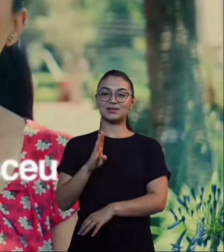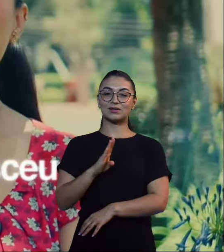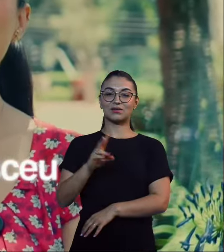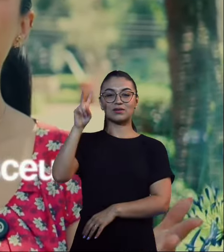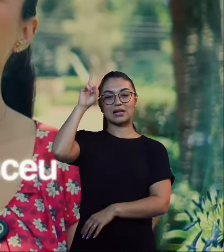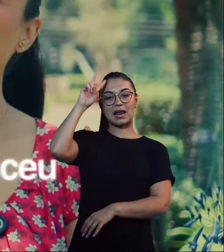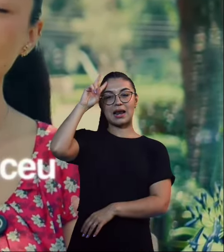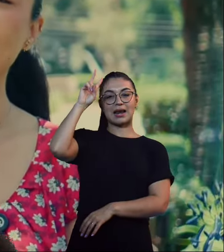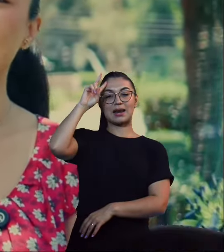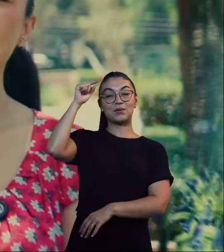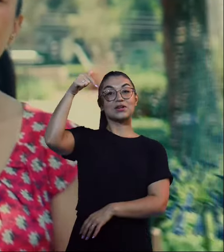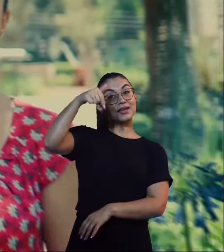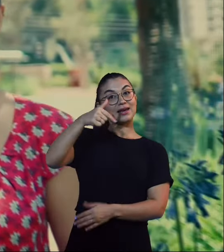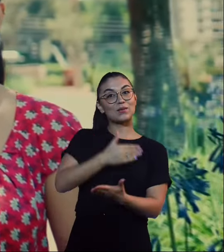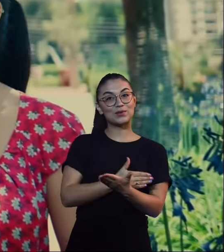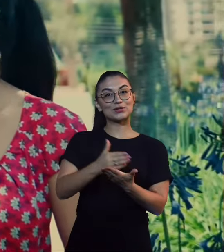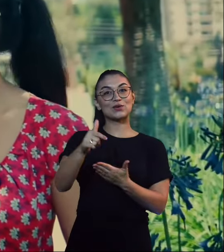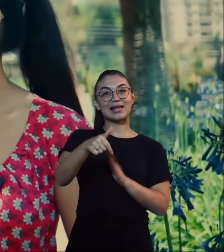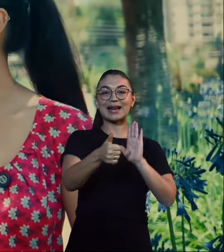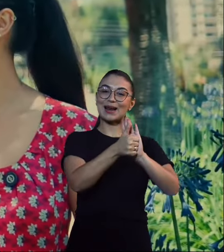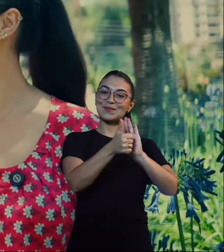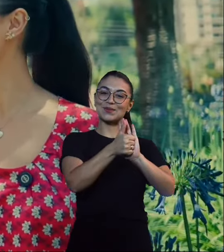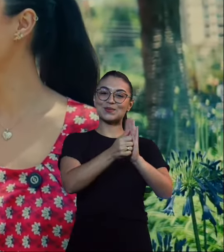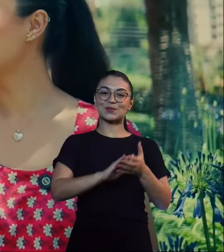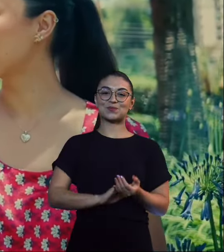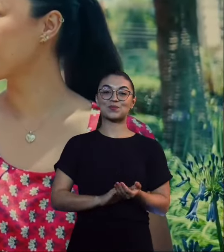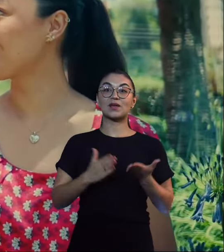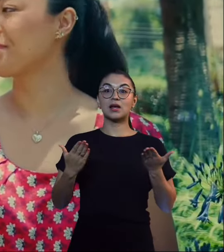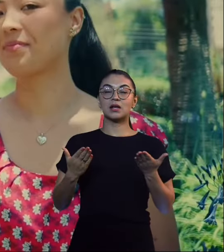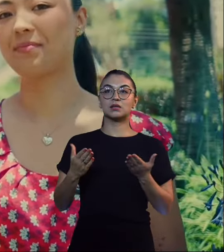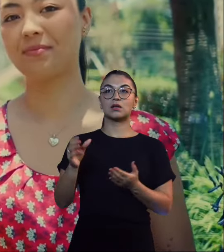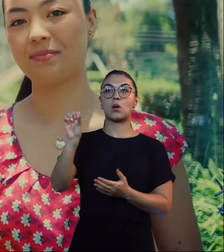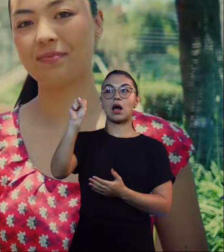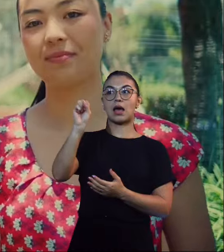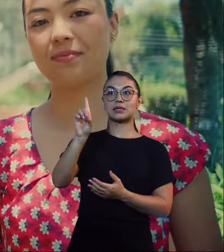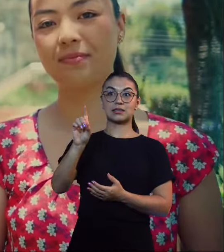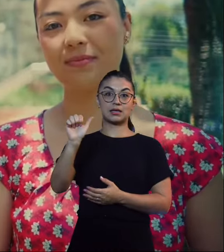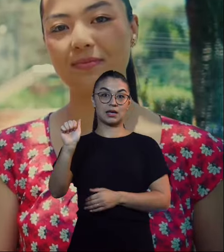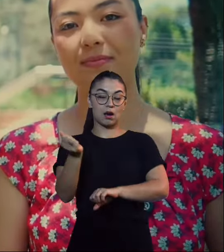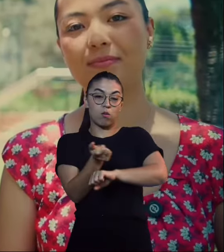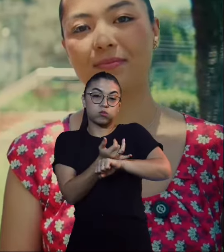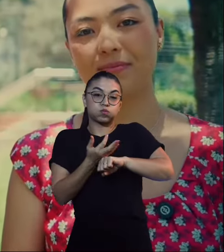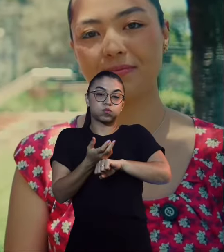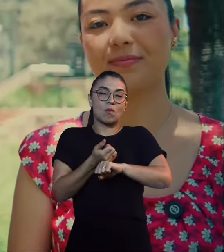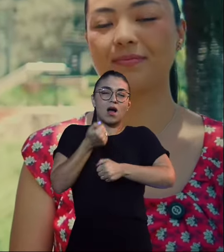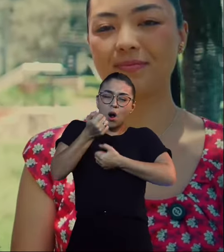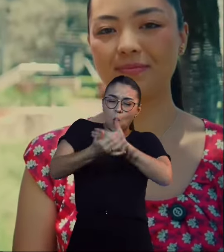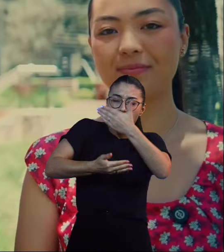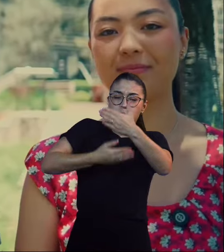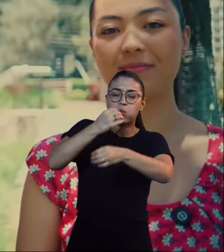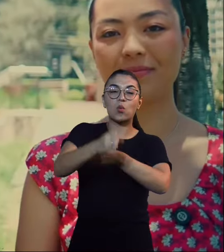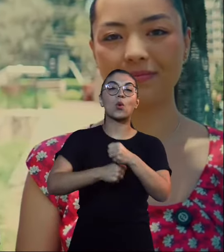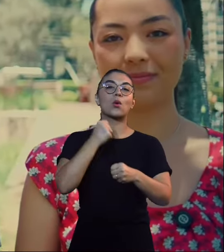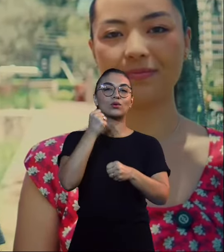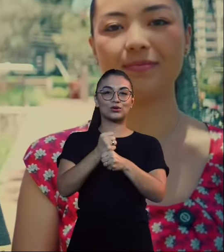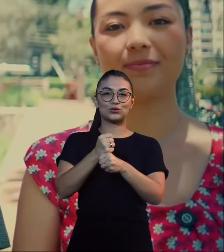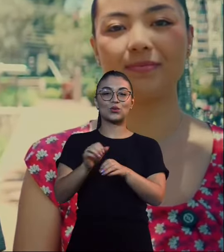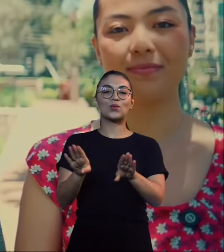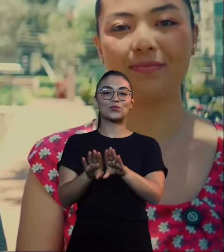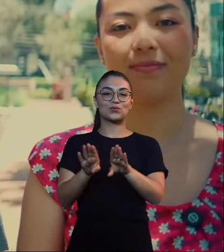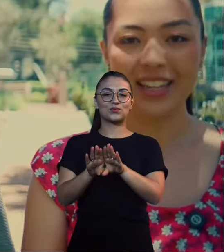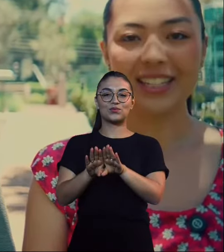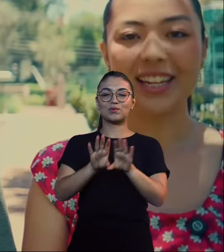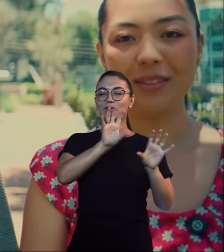que esse movimento nasceu aqui na nossa igreja. É isso aí, mas a SDA não é só uma semana. A gente, ao longo do ano, tem várias vigílias de unidade